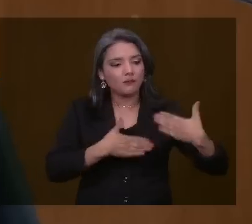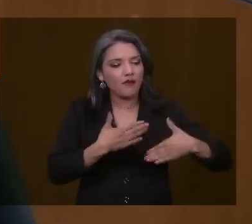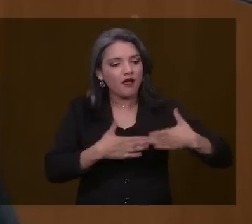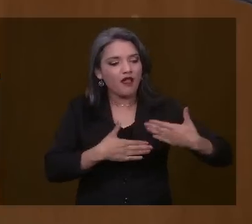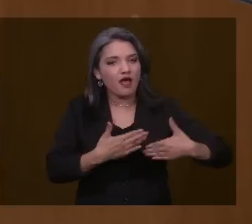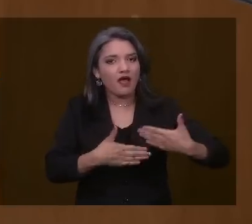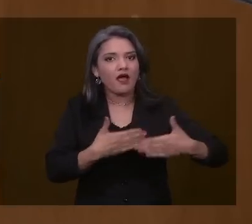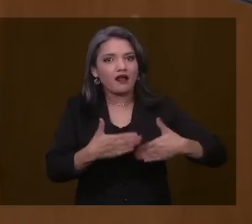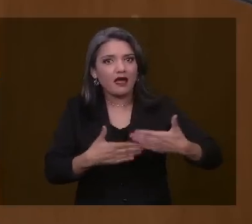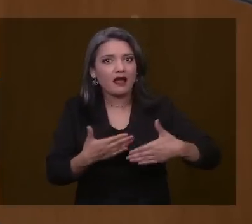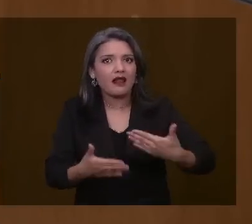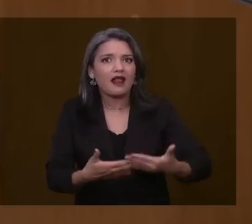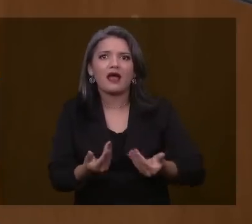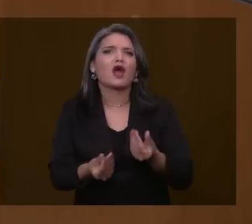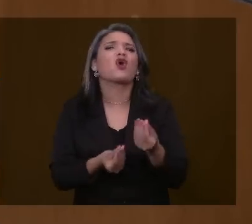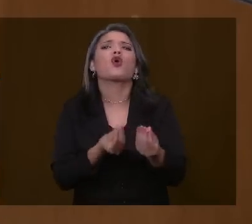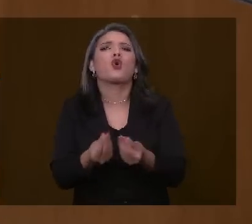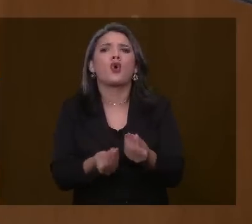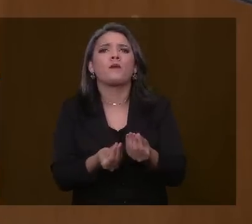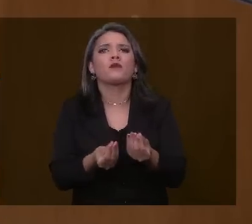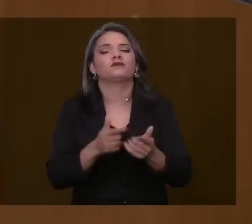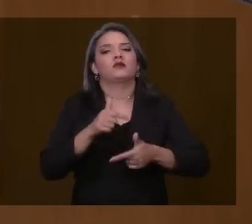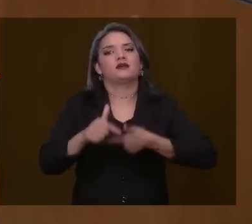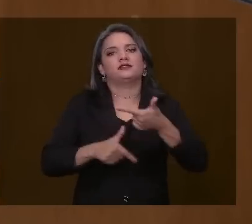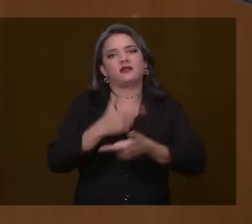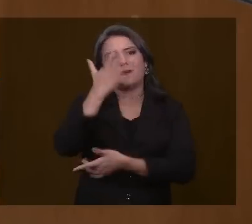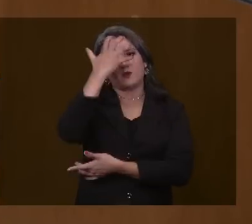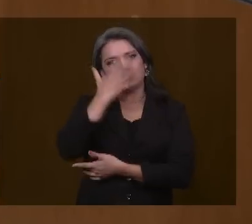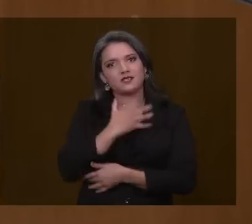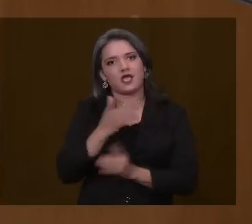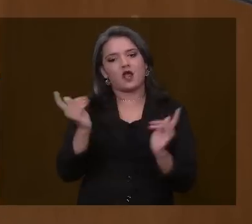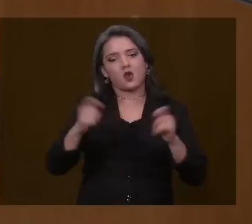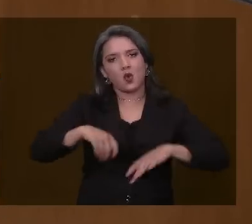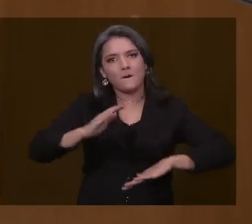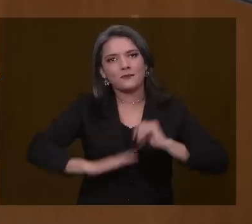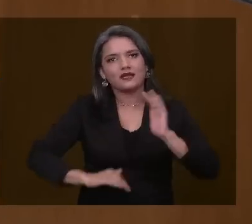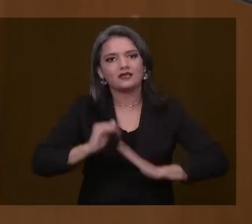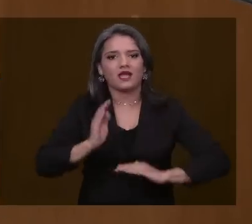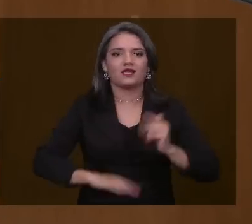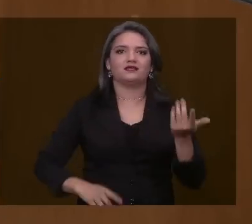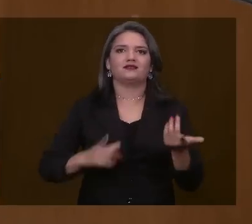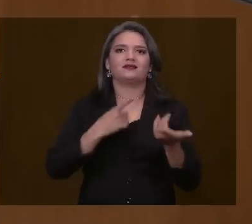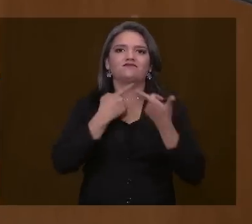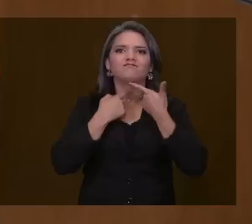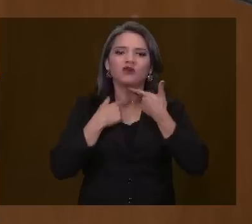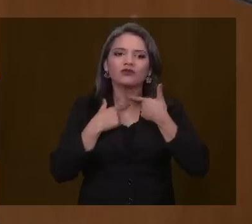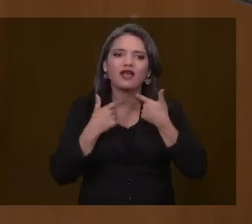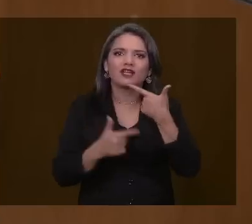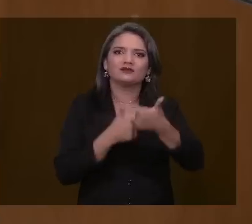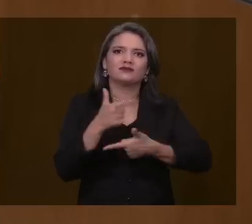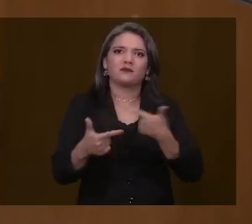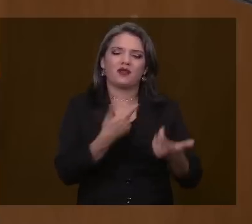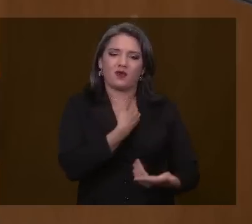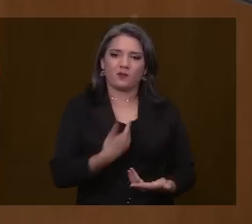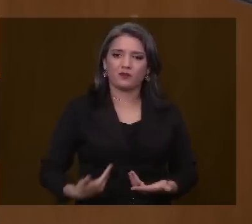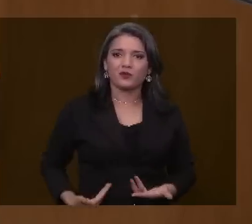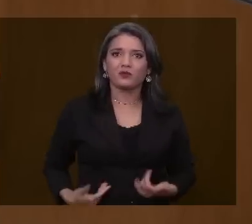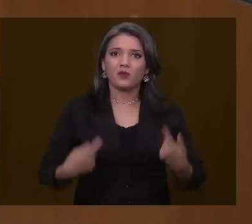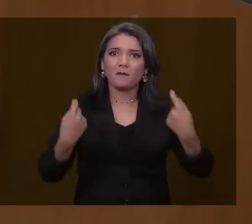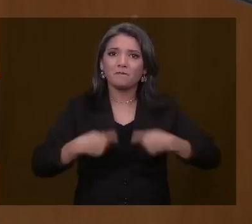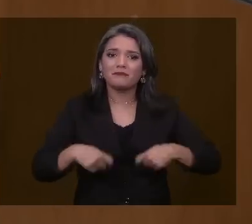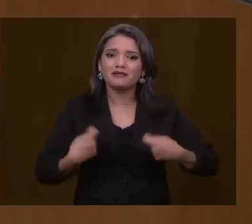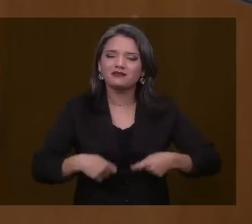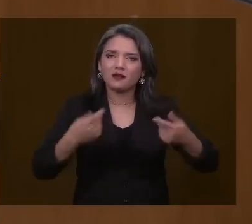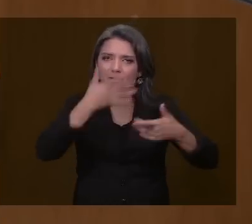requer trabalho sério, competência e vocação para a coisa pública. Exige predisposição